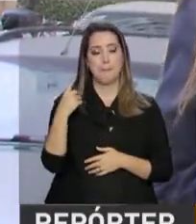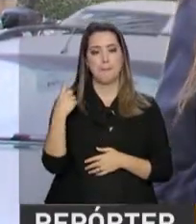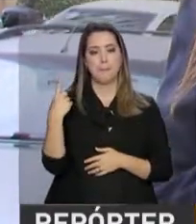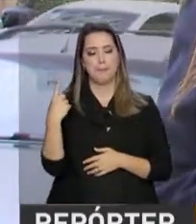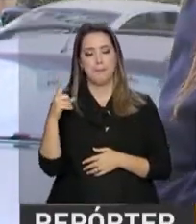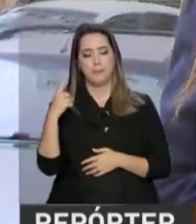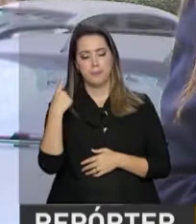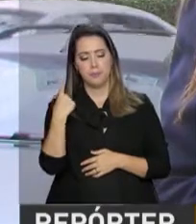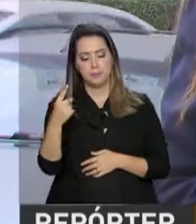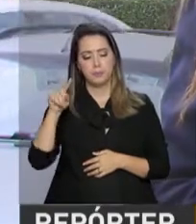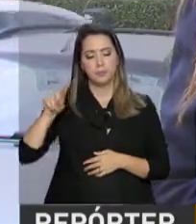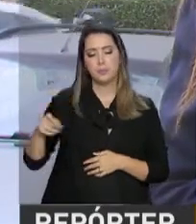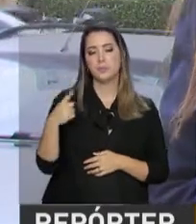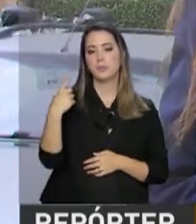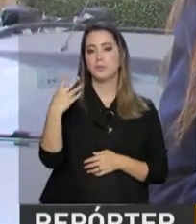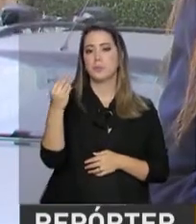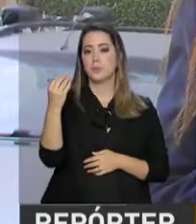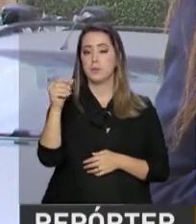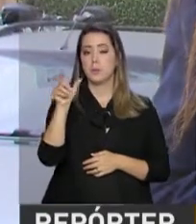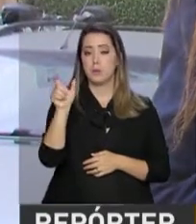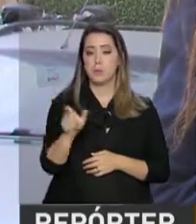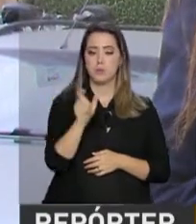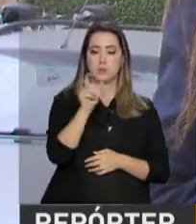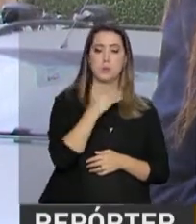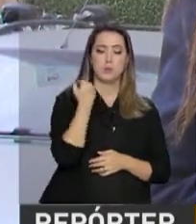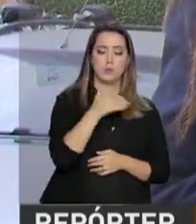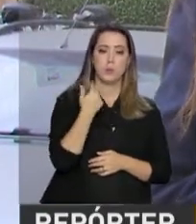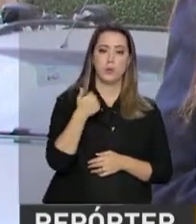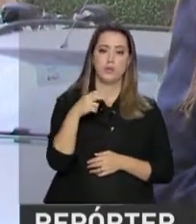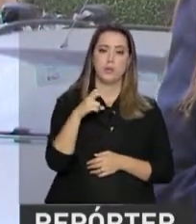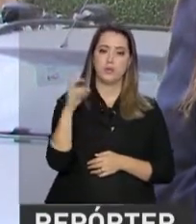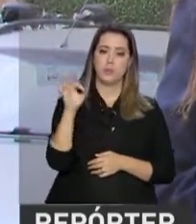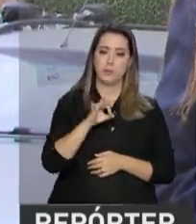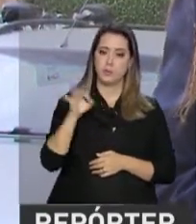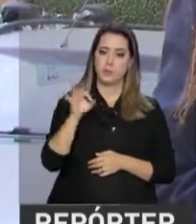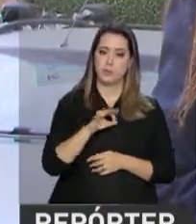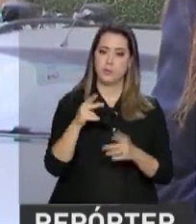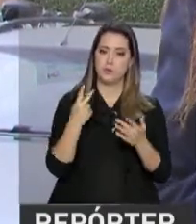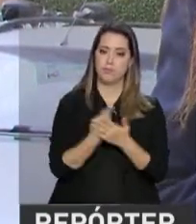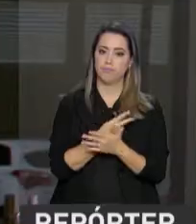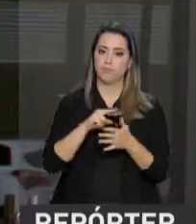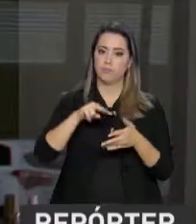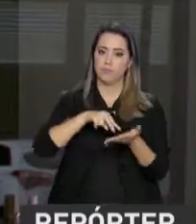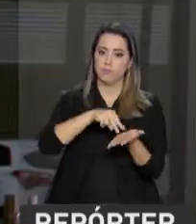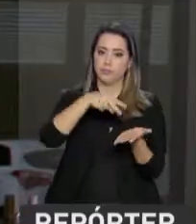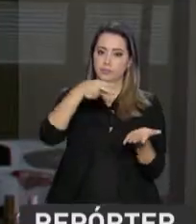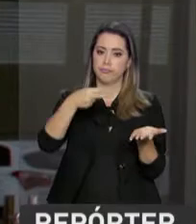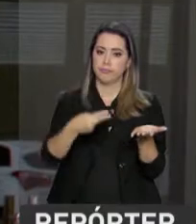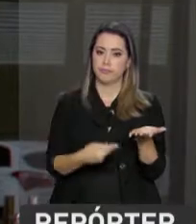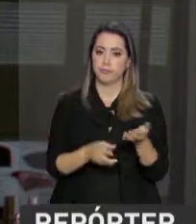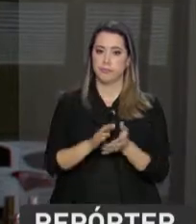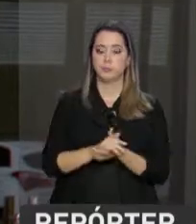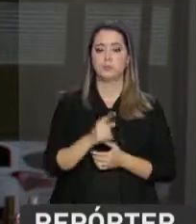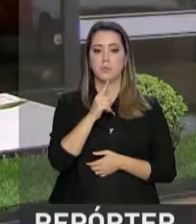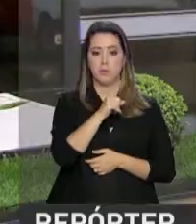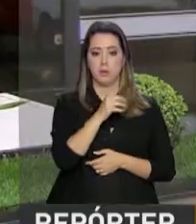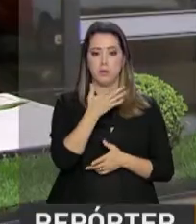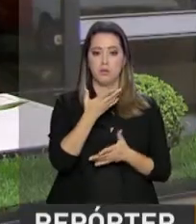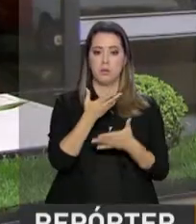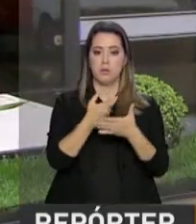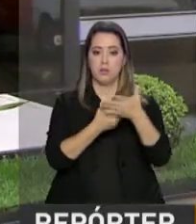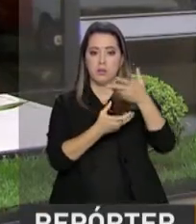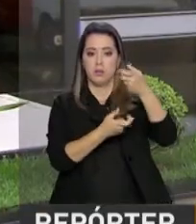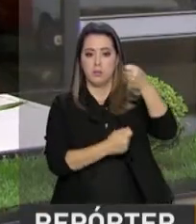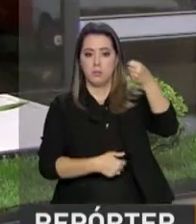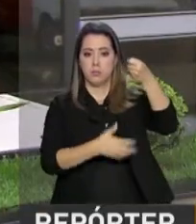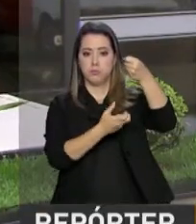registradas em 2017 15% delas foram provocadas por queda este é o pianista industrial já está